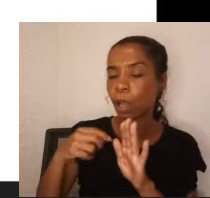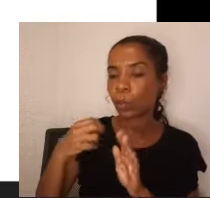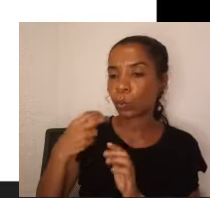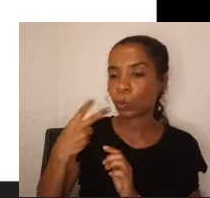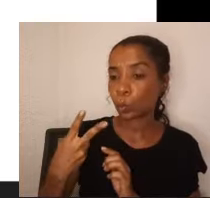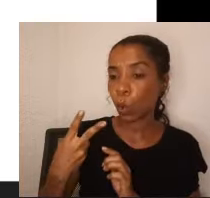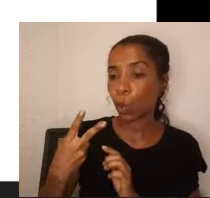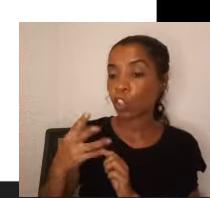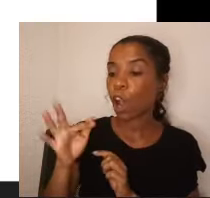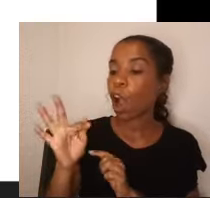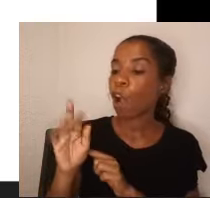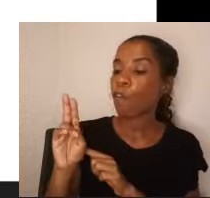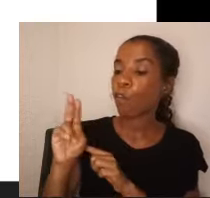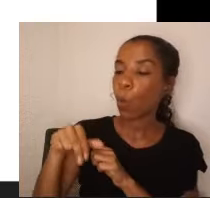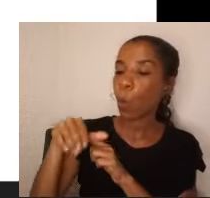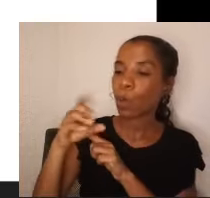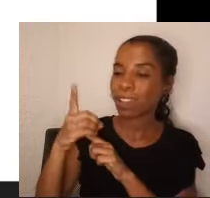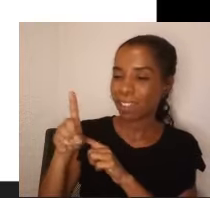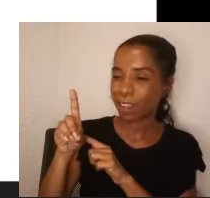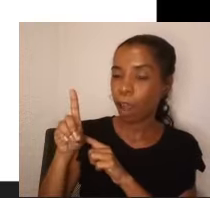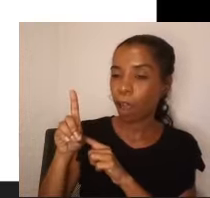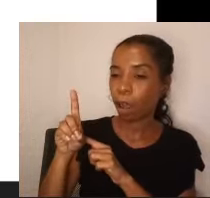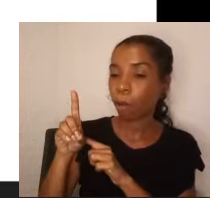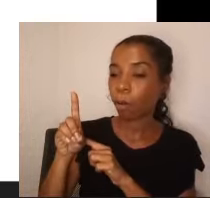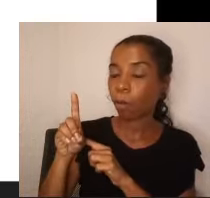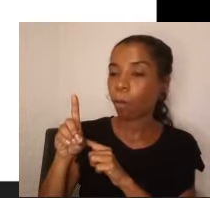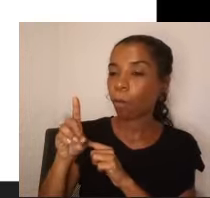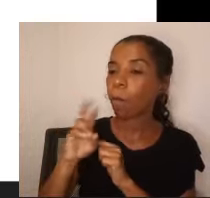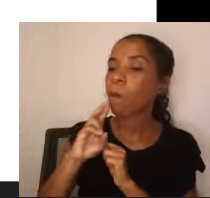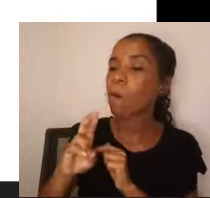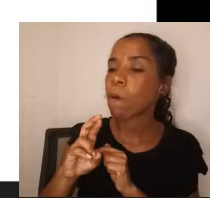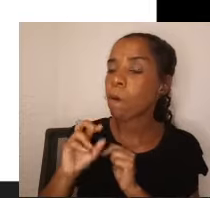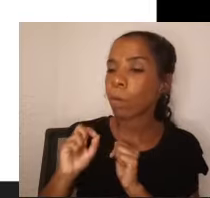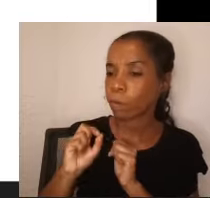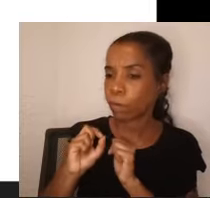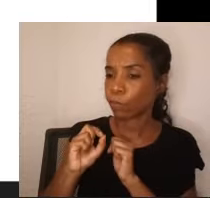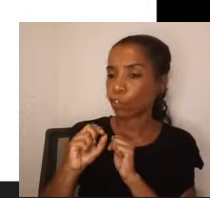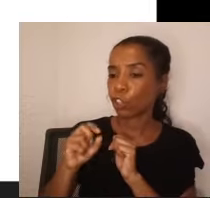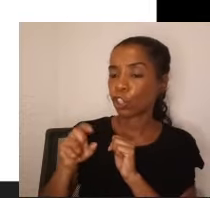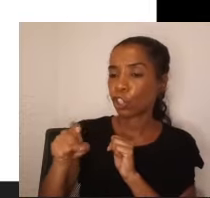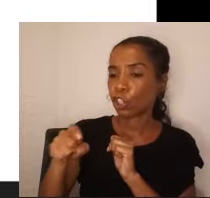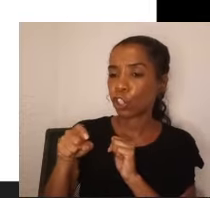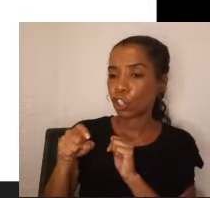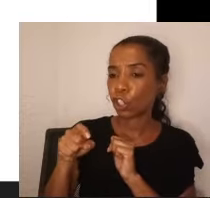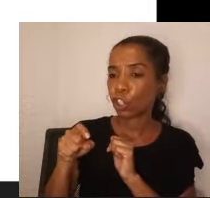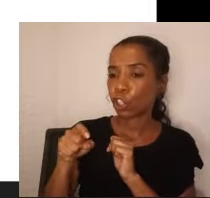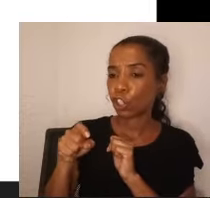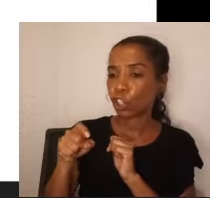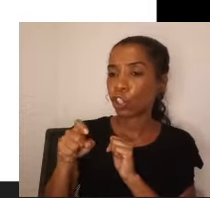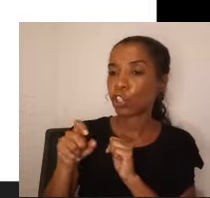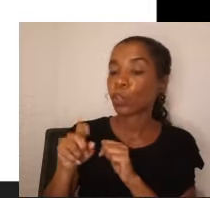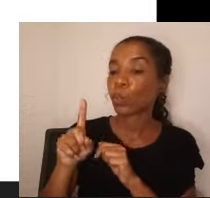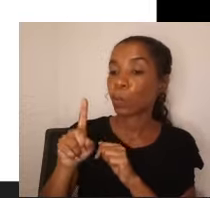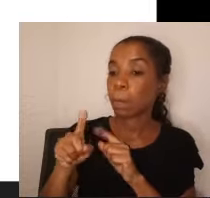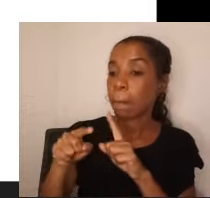tem o valor dado por x ao cubo mais 2. Então, o f de